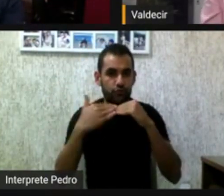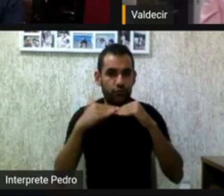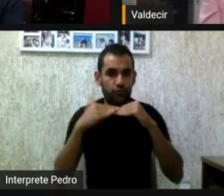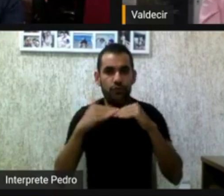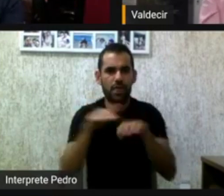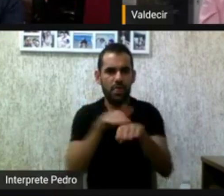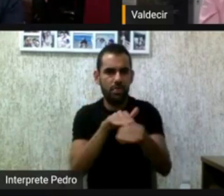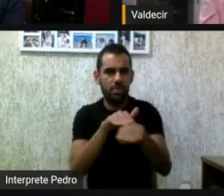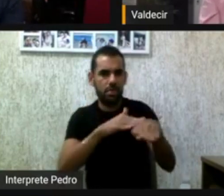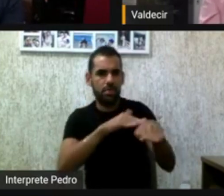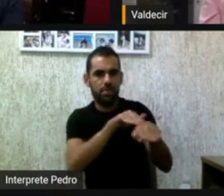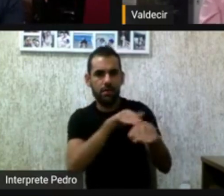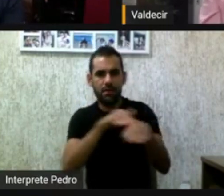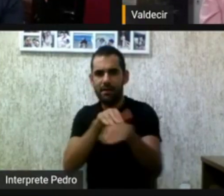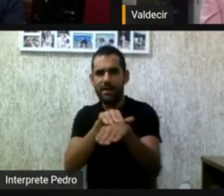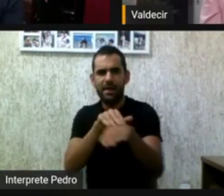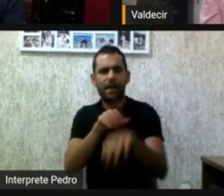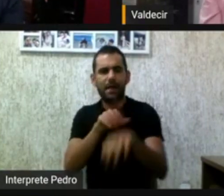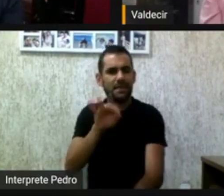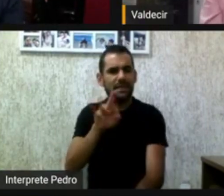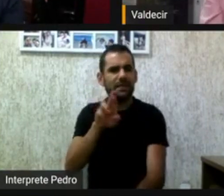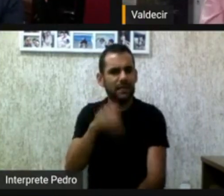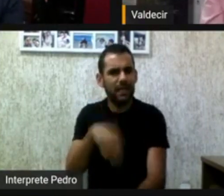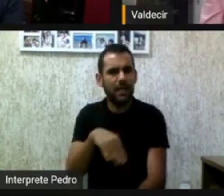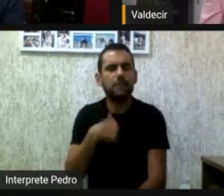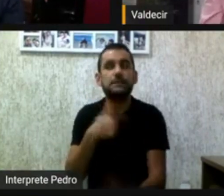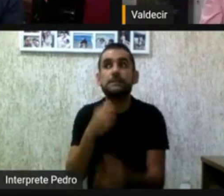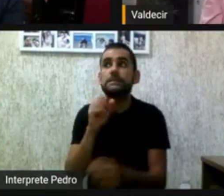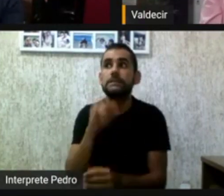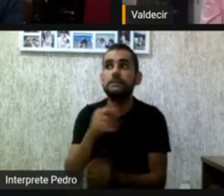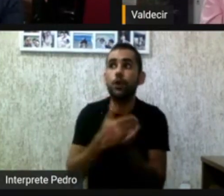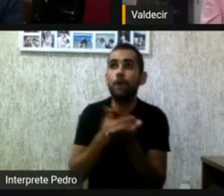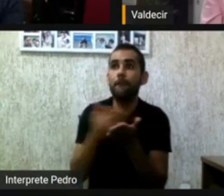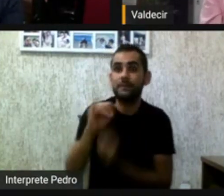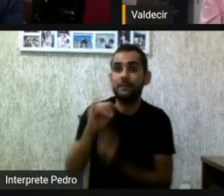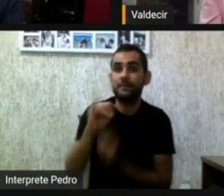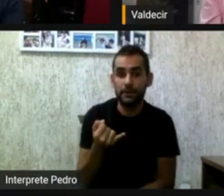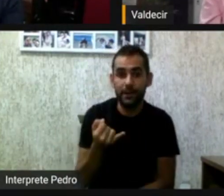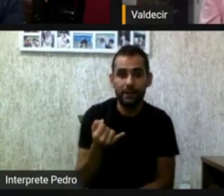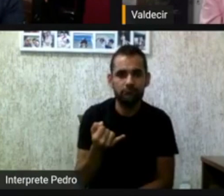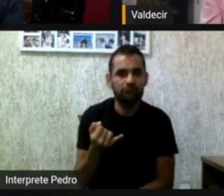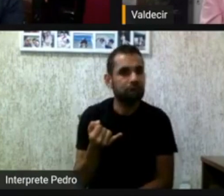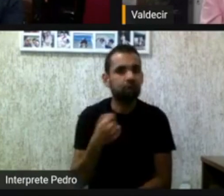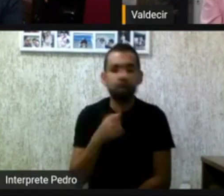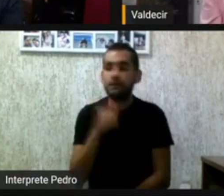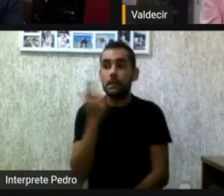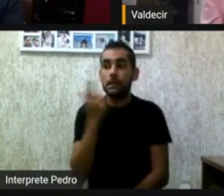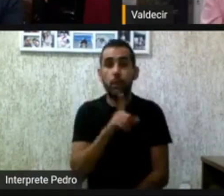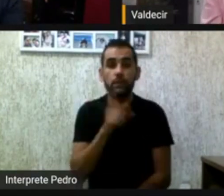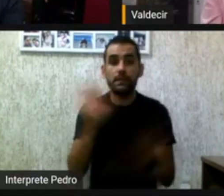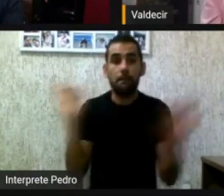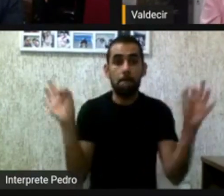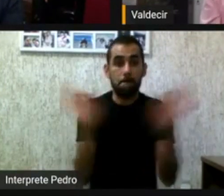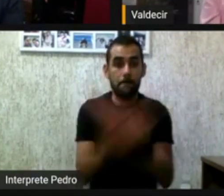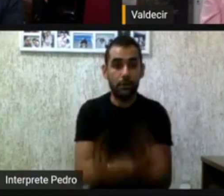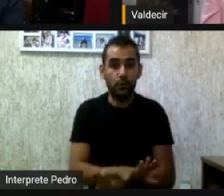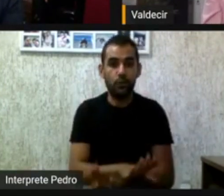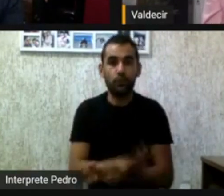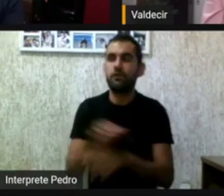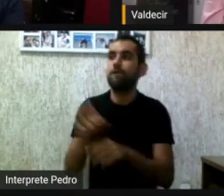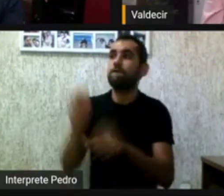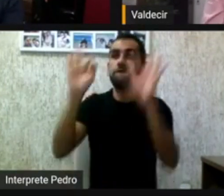zona rural, e eu acredito que se eu tivesse começado em janeiro, eu ainda não teria terminado de andar essa zona rural, de tão grande que